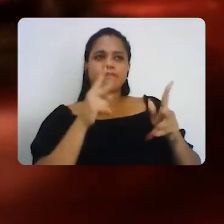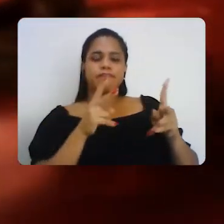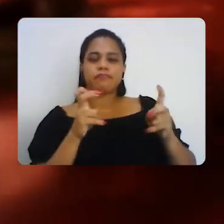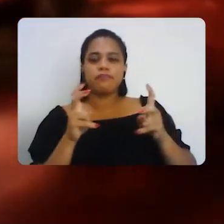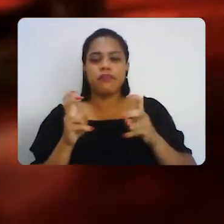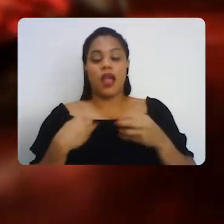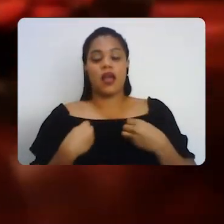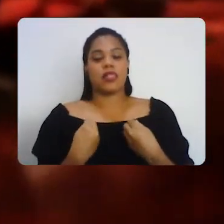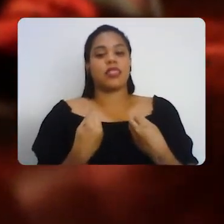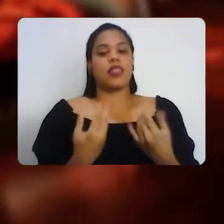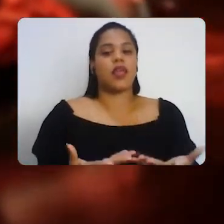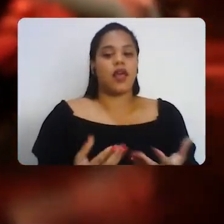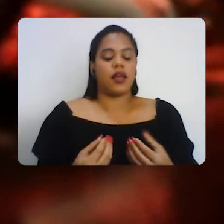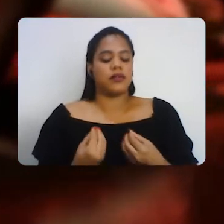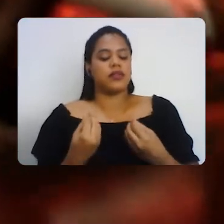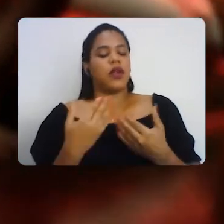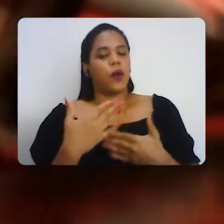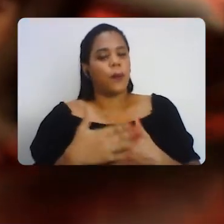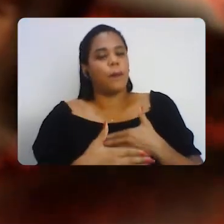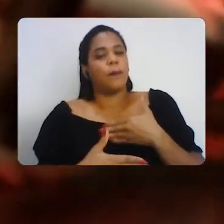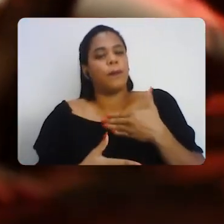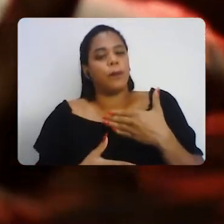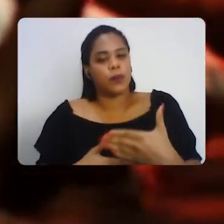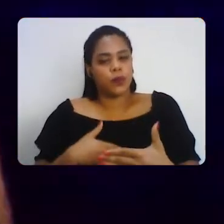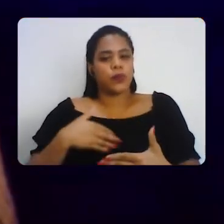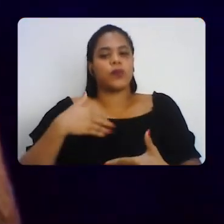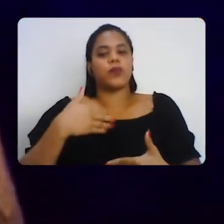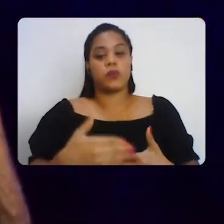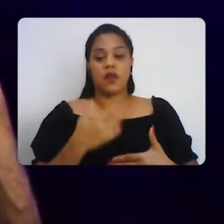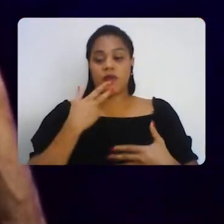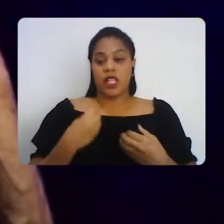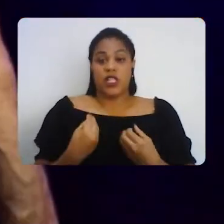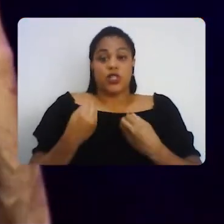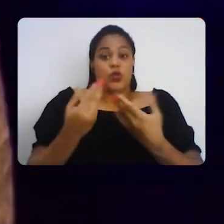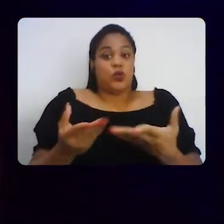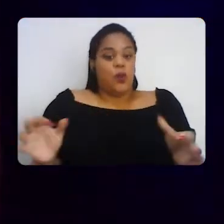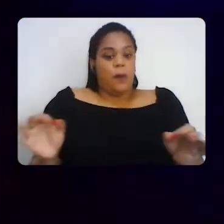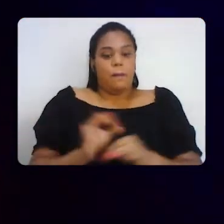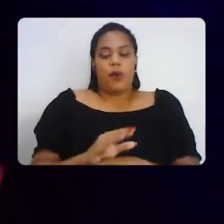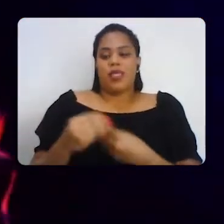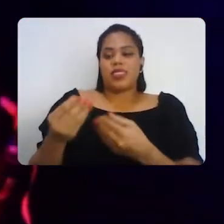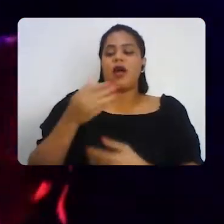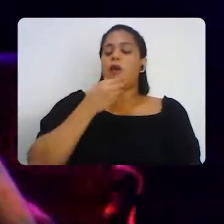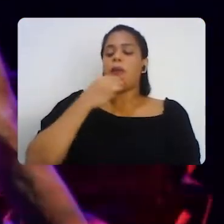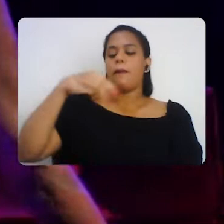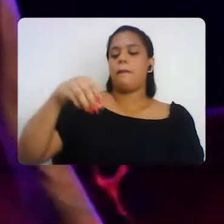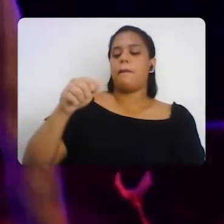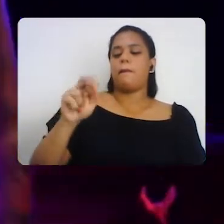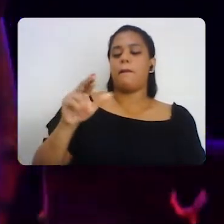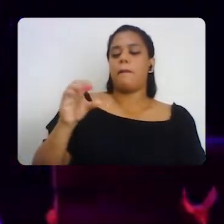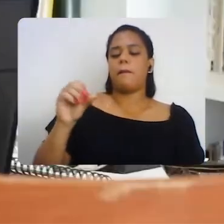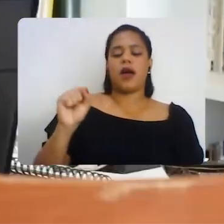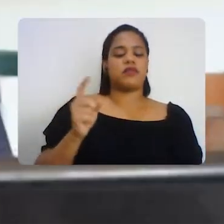eu fui entregando os textos aos poucos. Então o Marcos não recebeu todo o texto de uma vez e